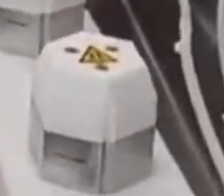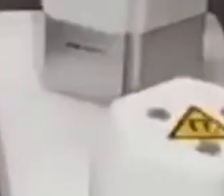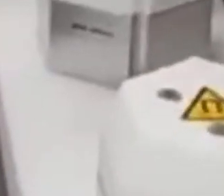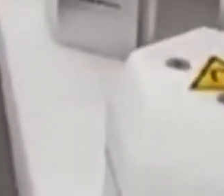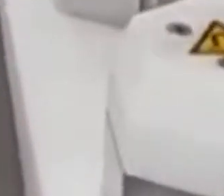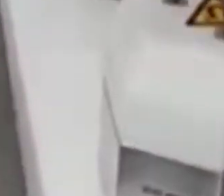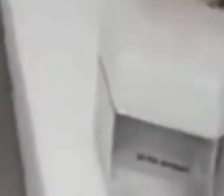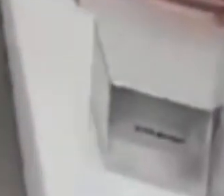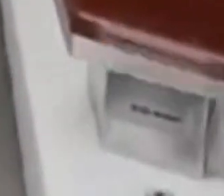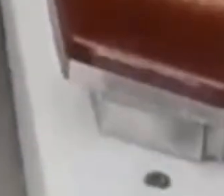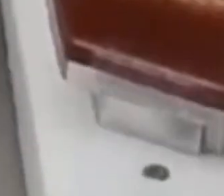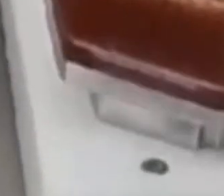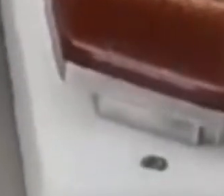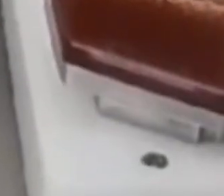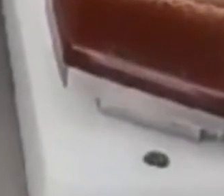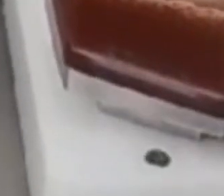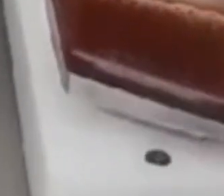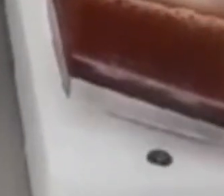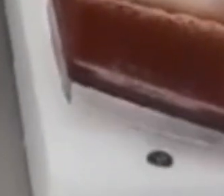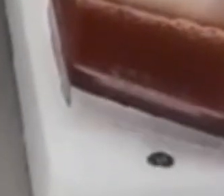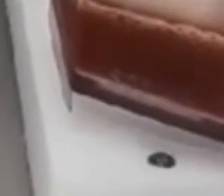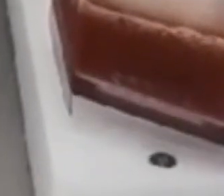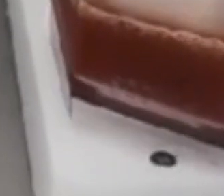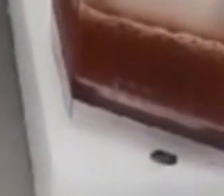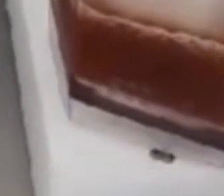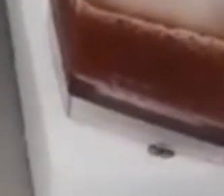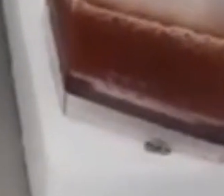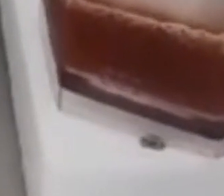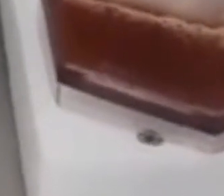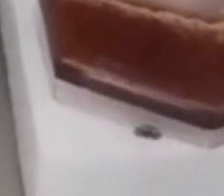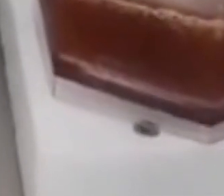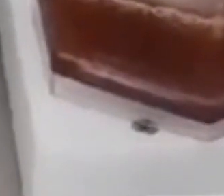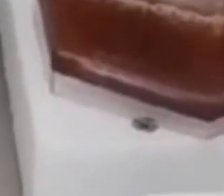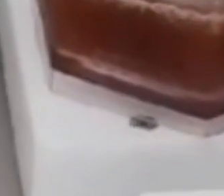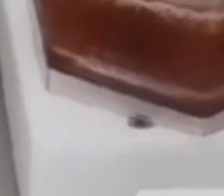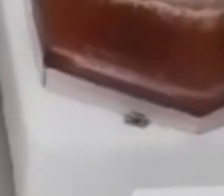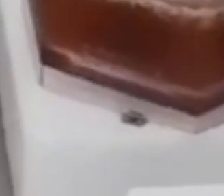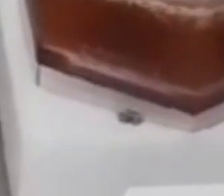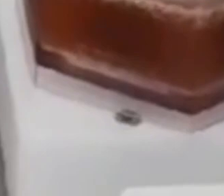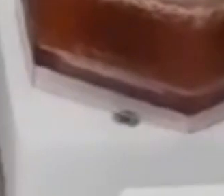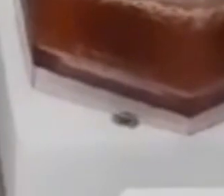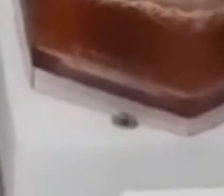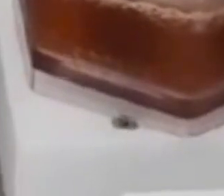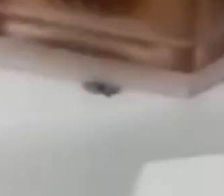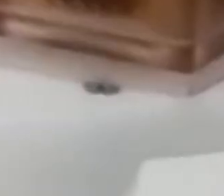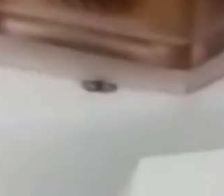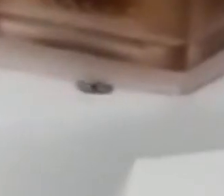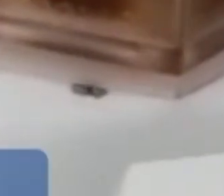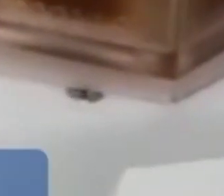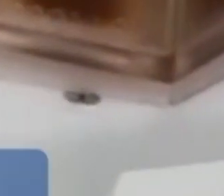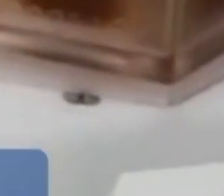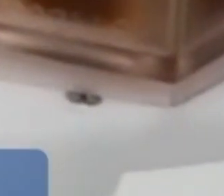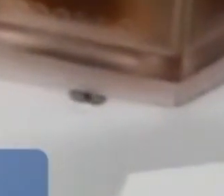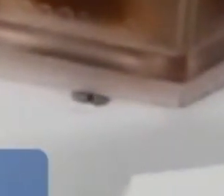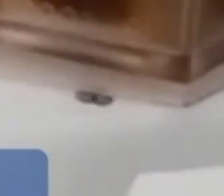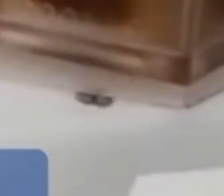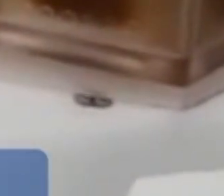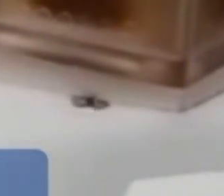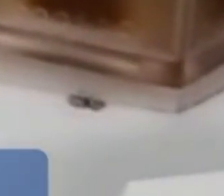boas práticas de fabricação. Então, vai ser o primeiro lote de drug substance produzido na América Latina.